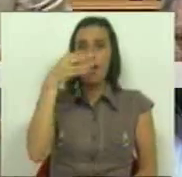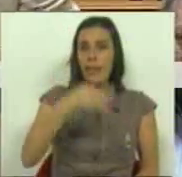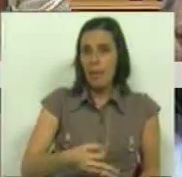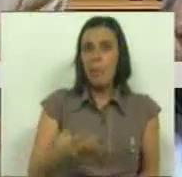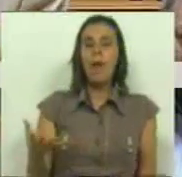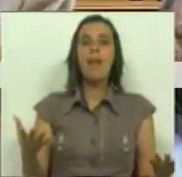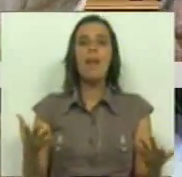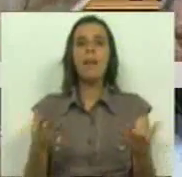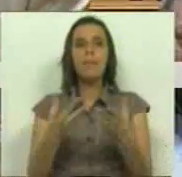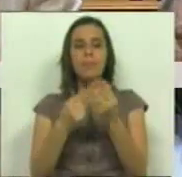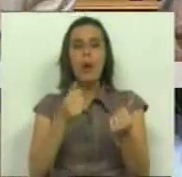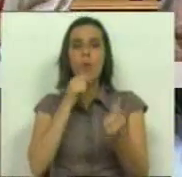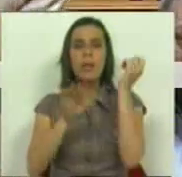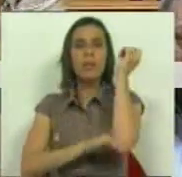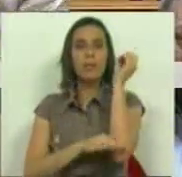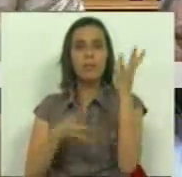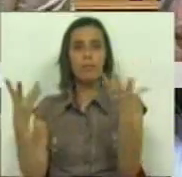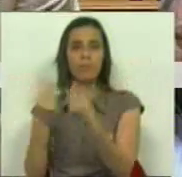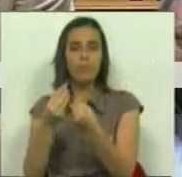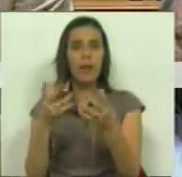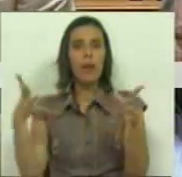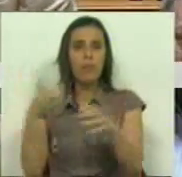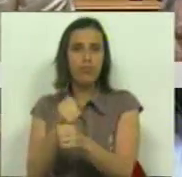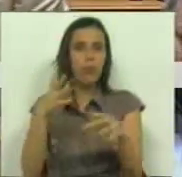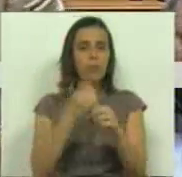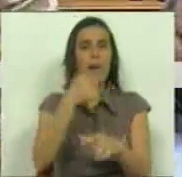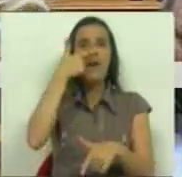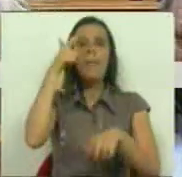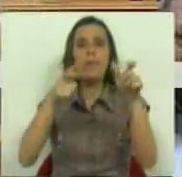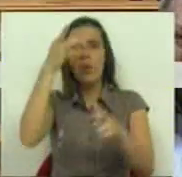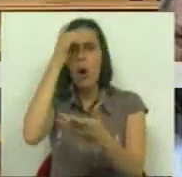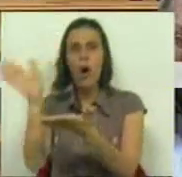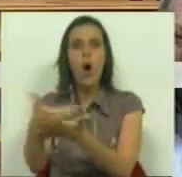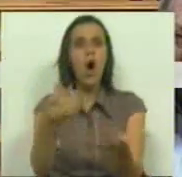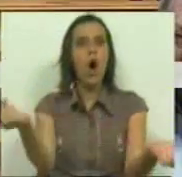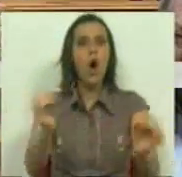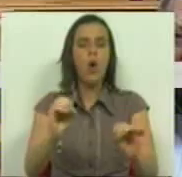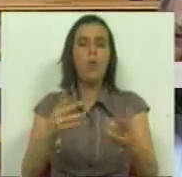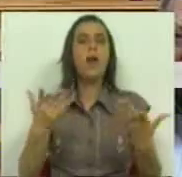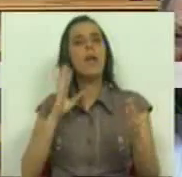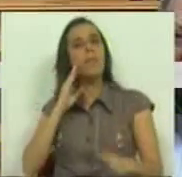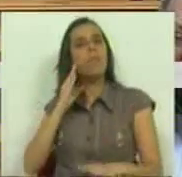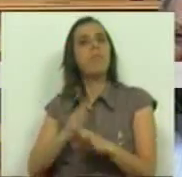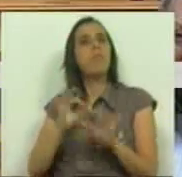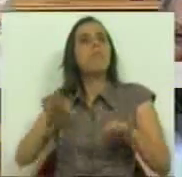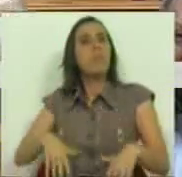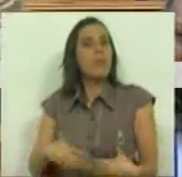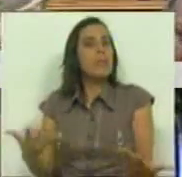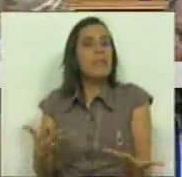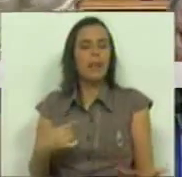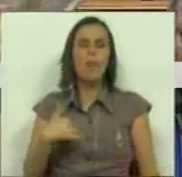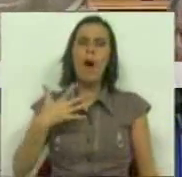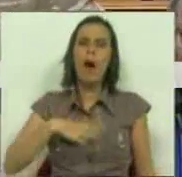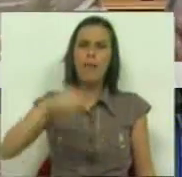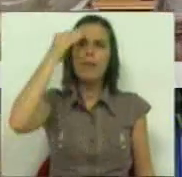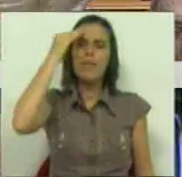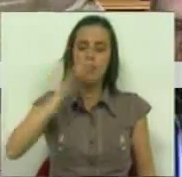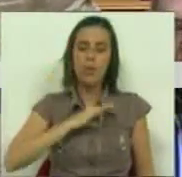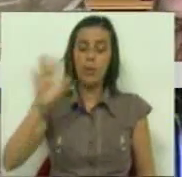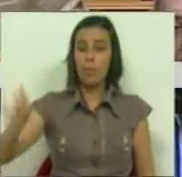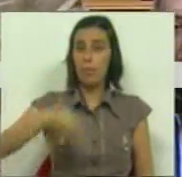RTP, dissolução de freguesias sem consulta às populações e veja a cereja em cima do bolo. Eu gostava de saber,